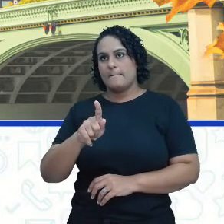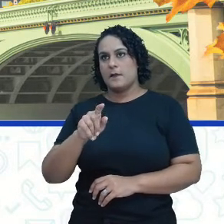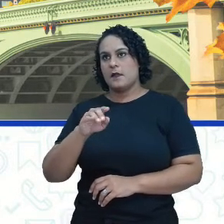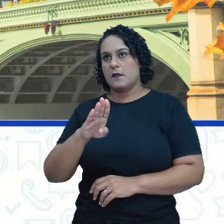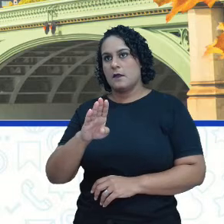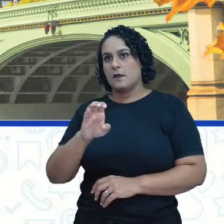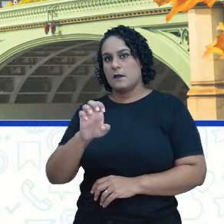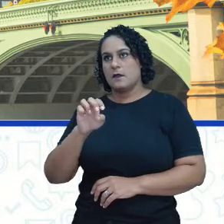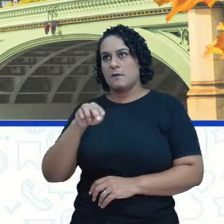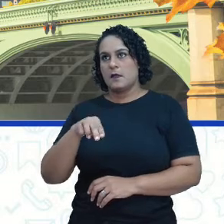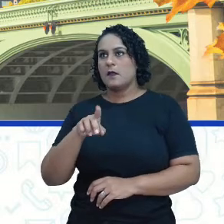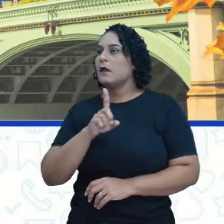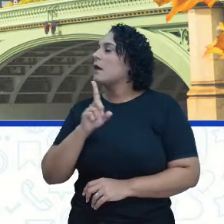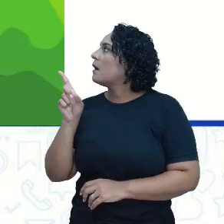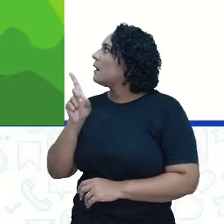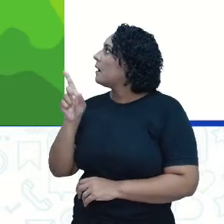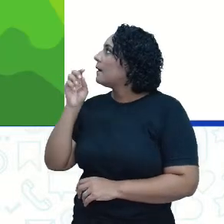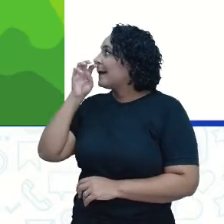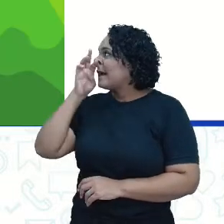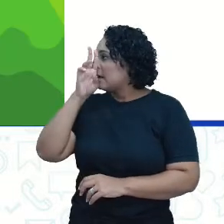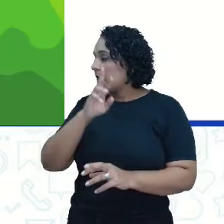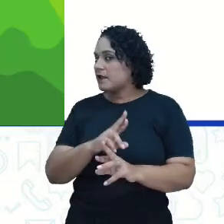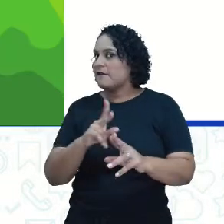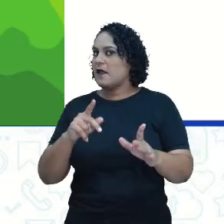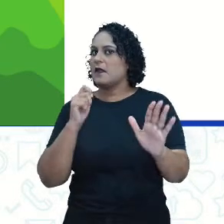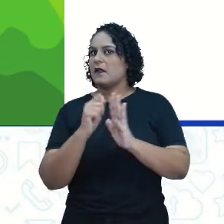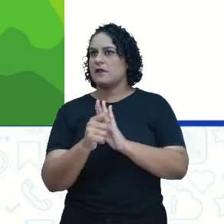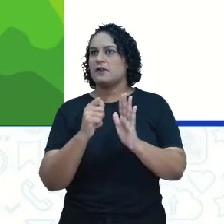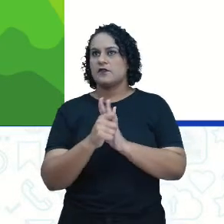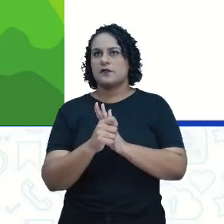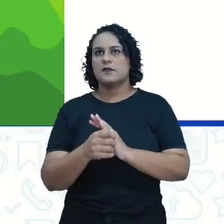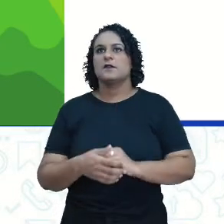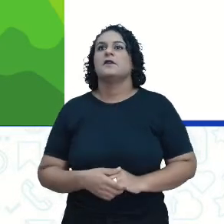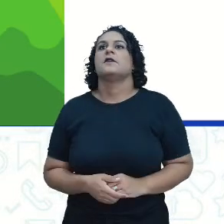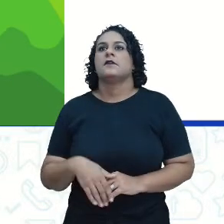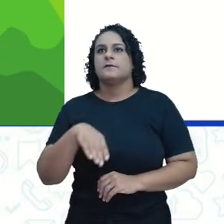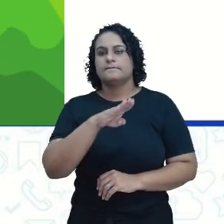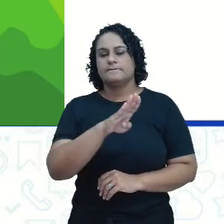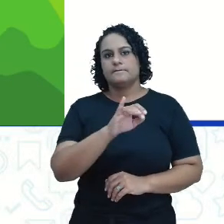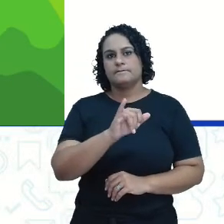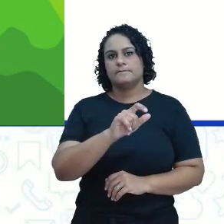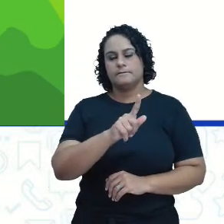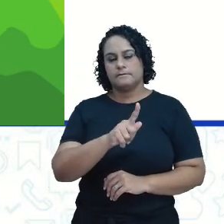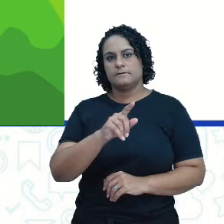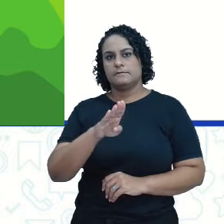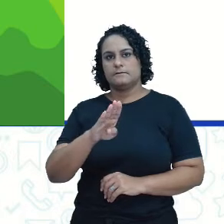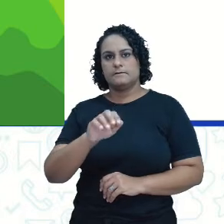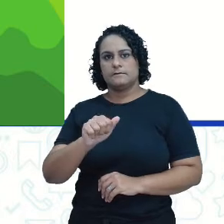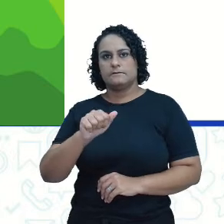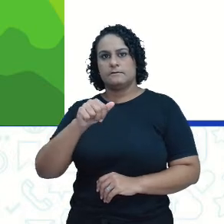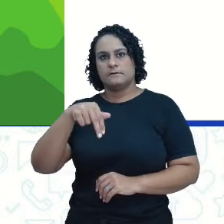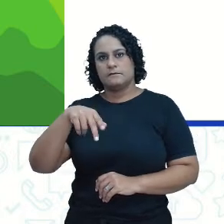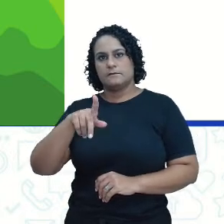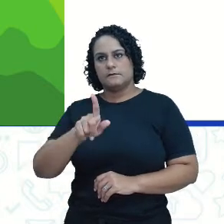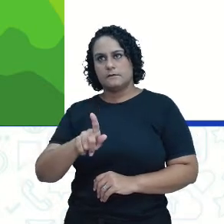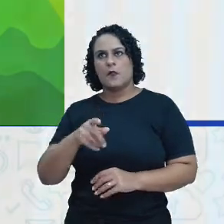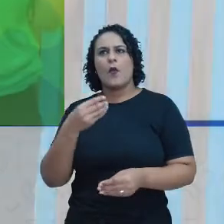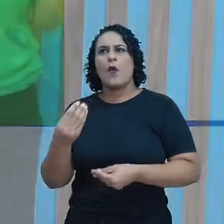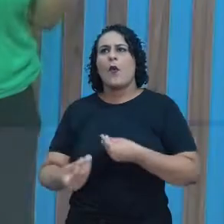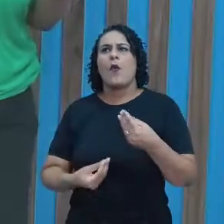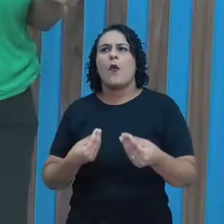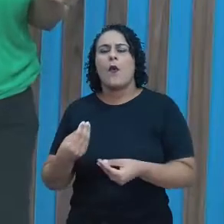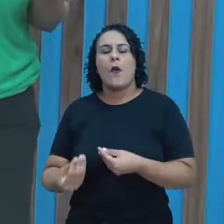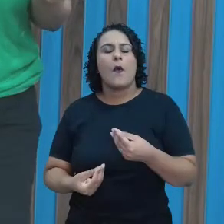Big Bang, tá? Olha só, a gente vai falar hoje dessa teoria aí do Big Bang, como foi